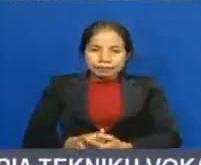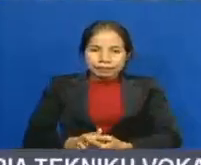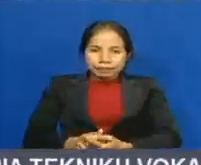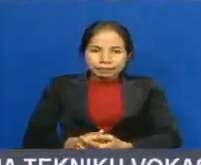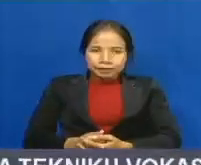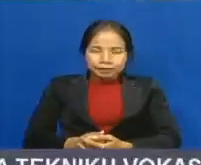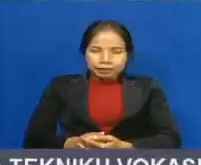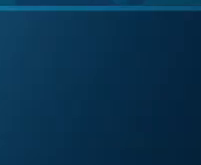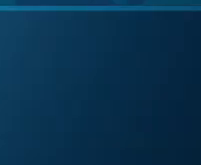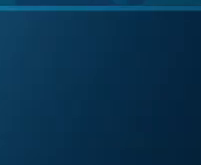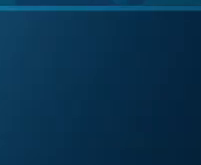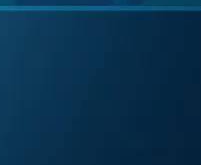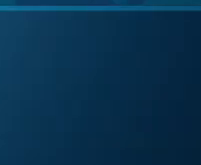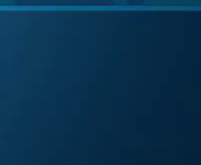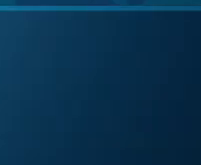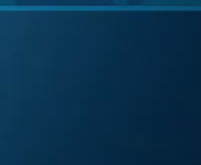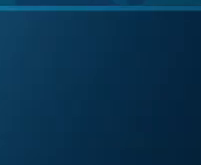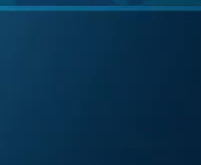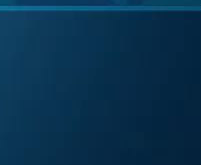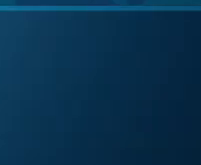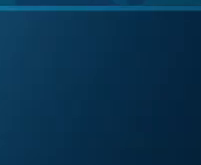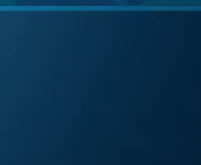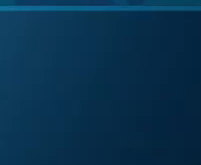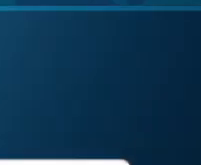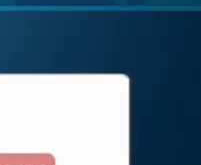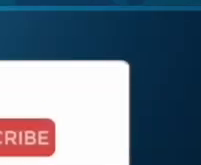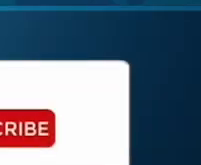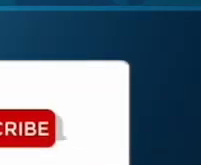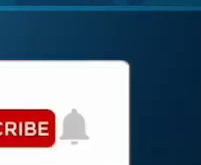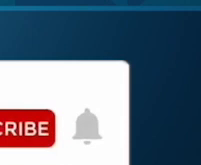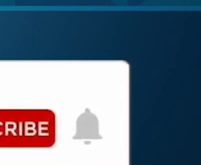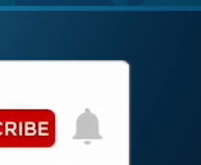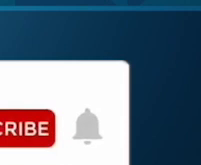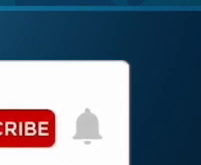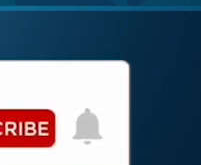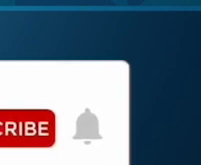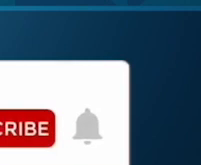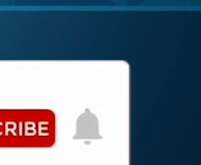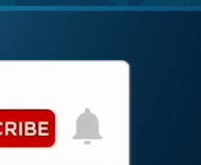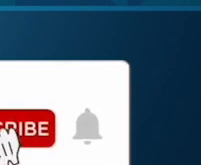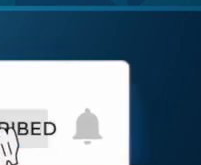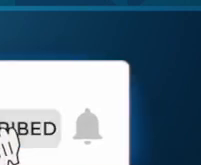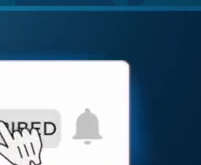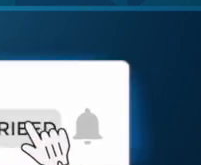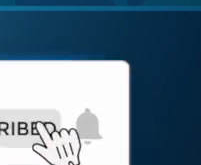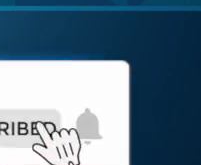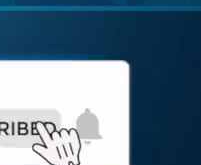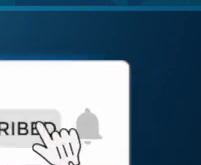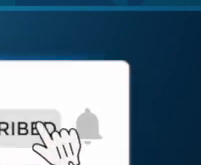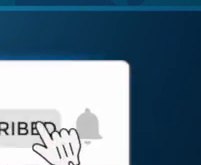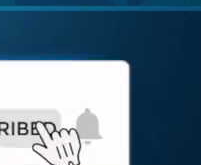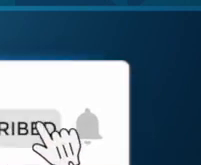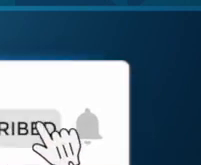Martins, RTTL. A tu retang informação factuais não atuais, que te haluha, inscreva e ha